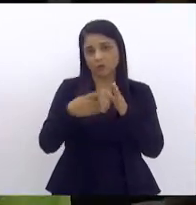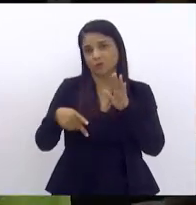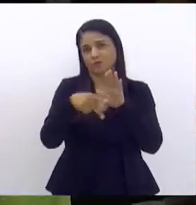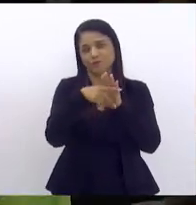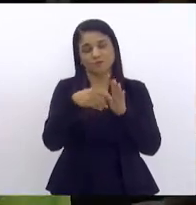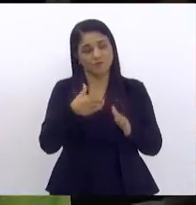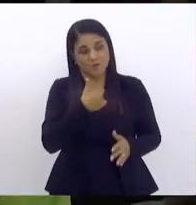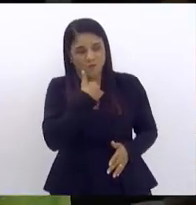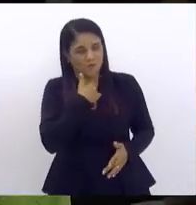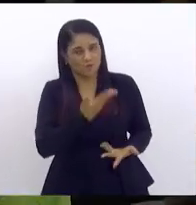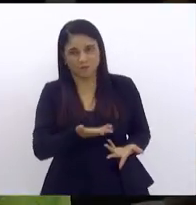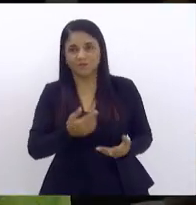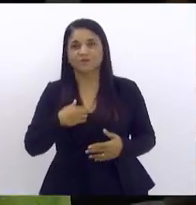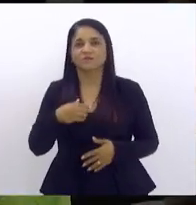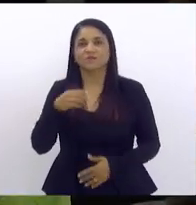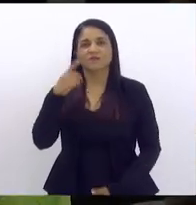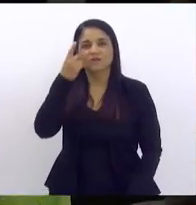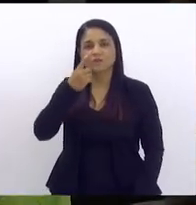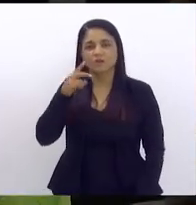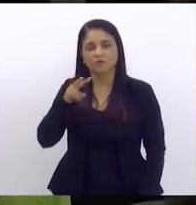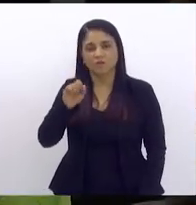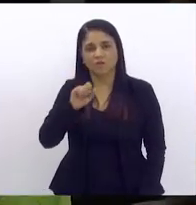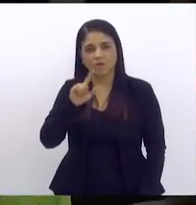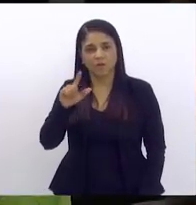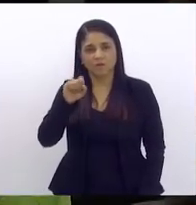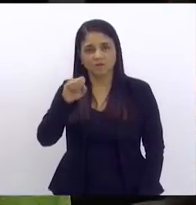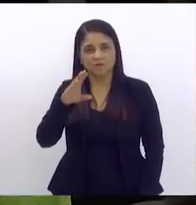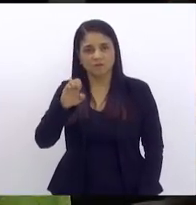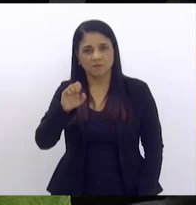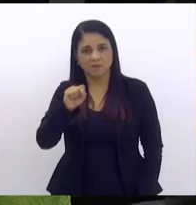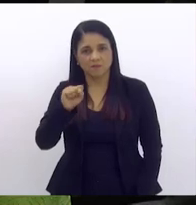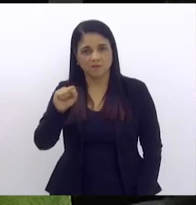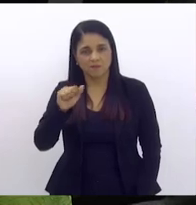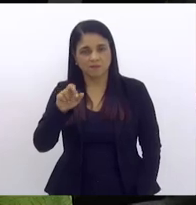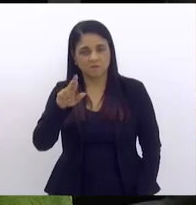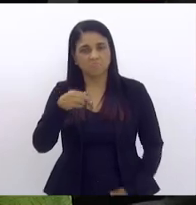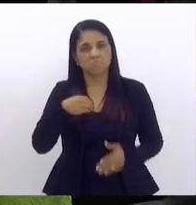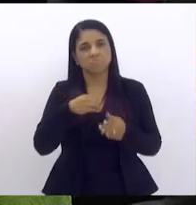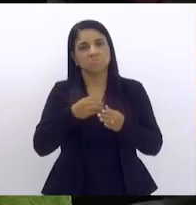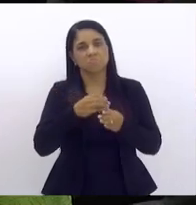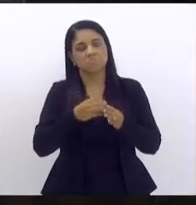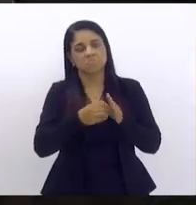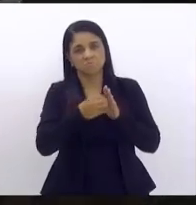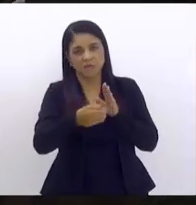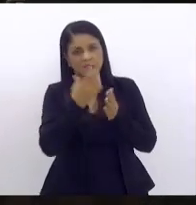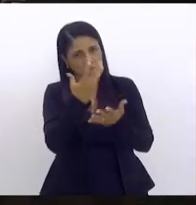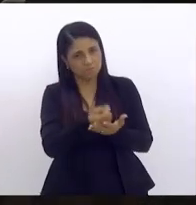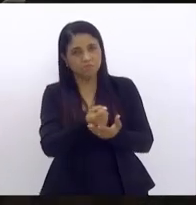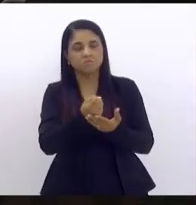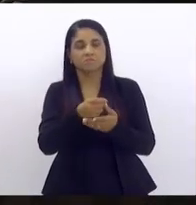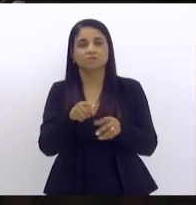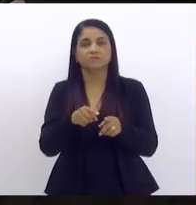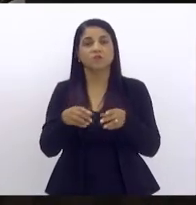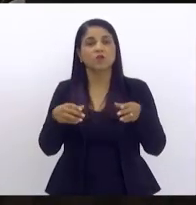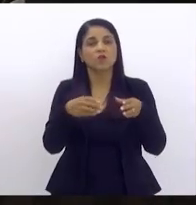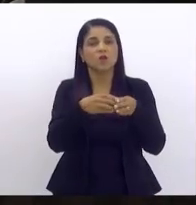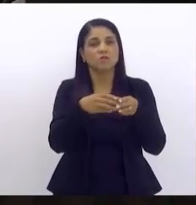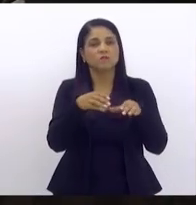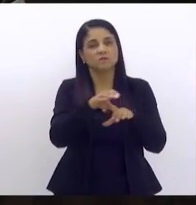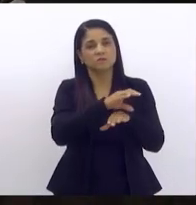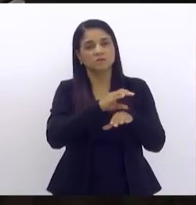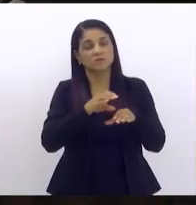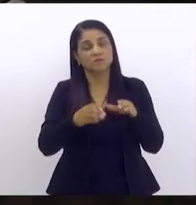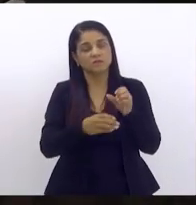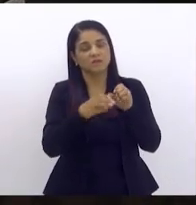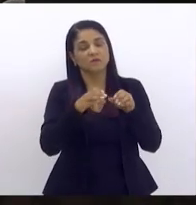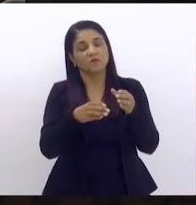deputado Valdo Ceasa, nos dê a honra. Parecer favorável, senhor presidente. Muito obrigado. Pela Comissão de Segurança Pública,